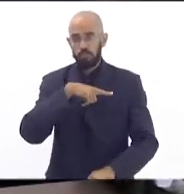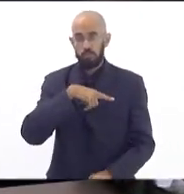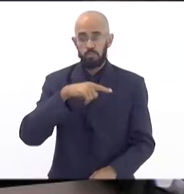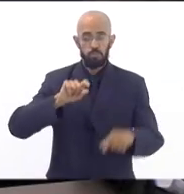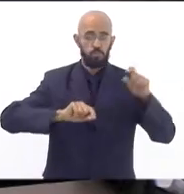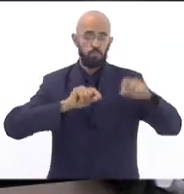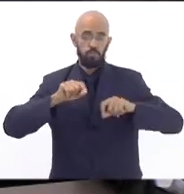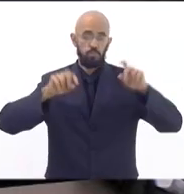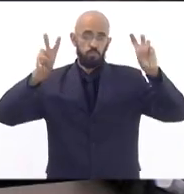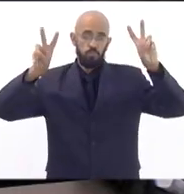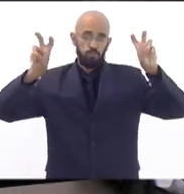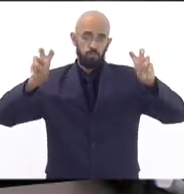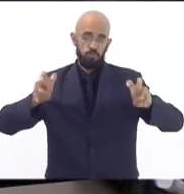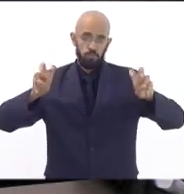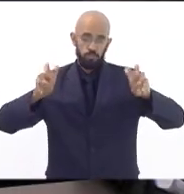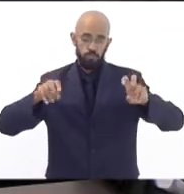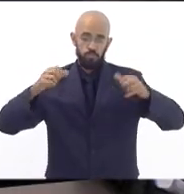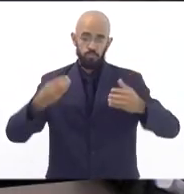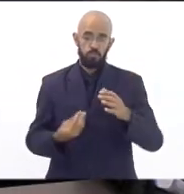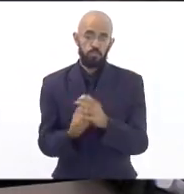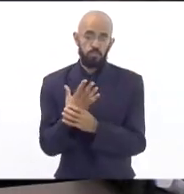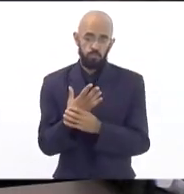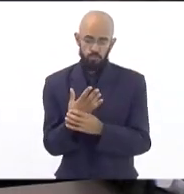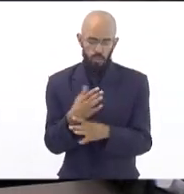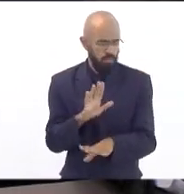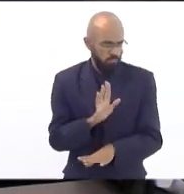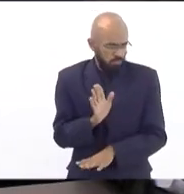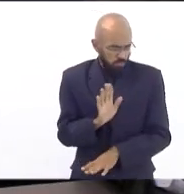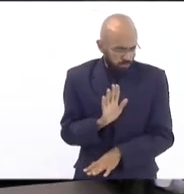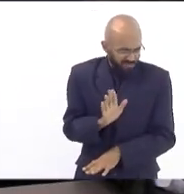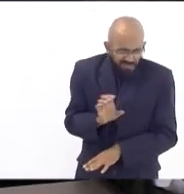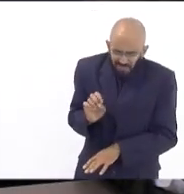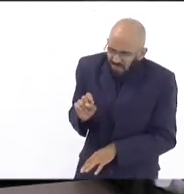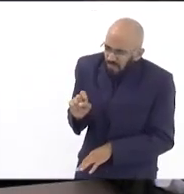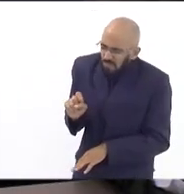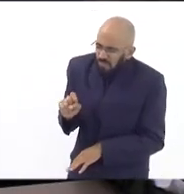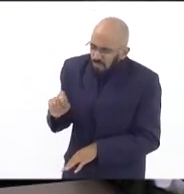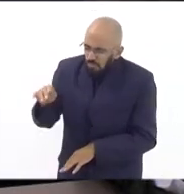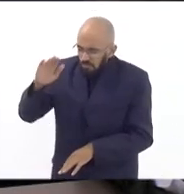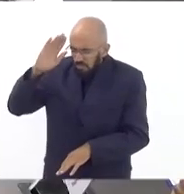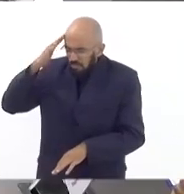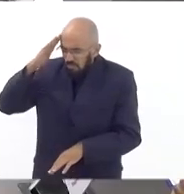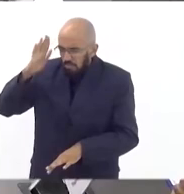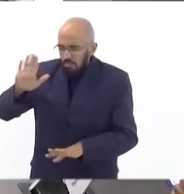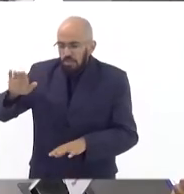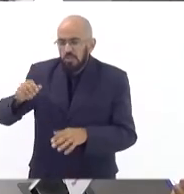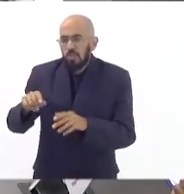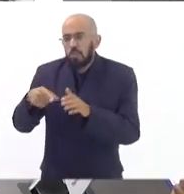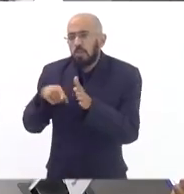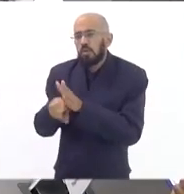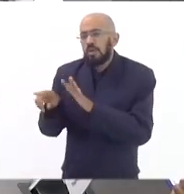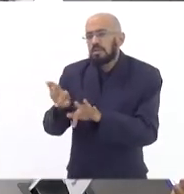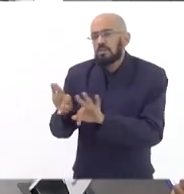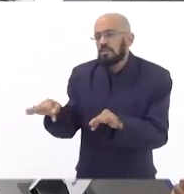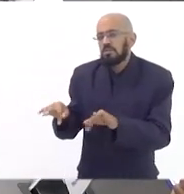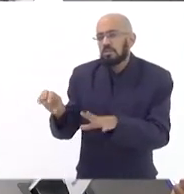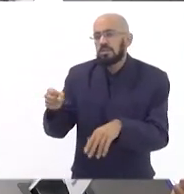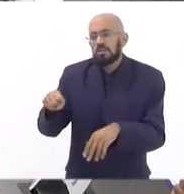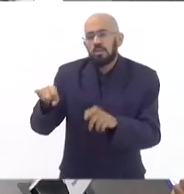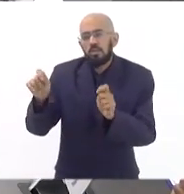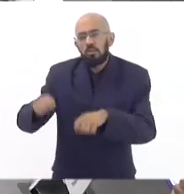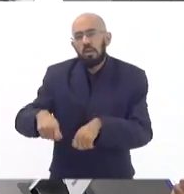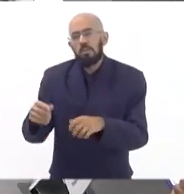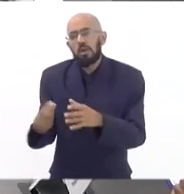titulações que foram criadas em mas a única coisa que eu perguntei eu entendi deve se não podia produzir a